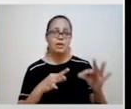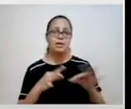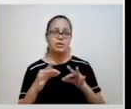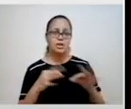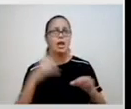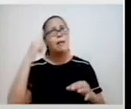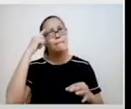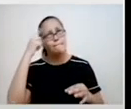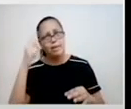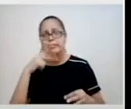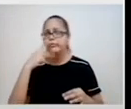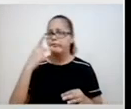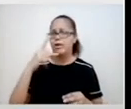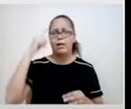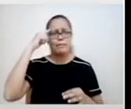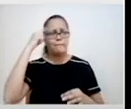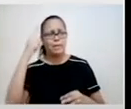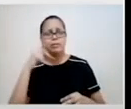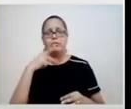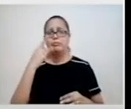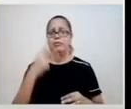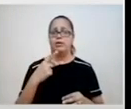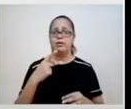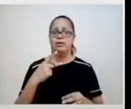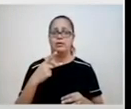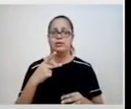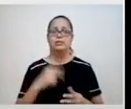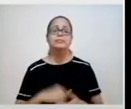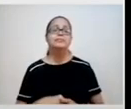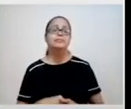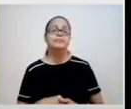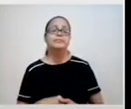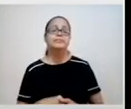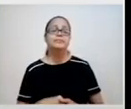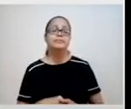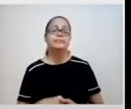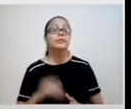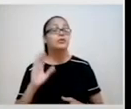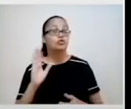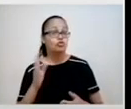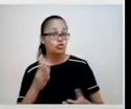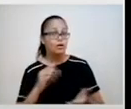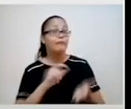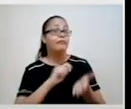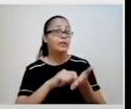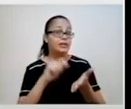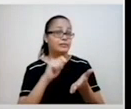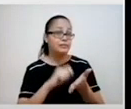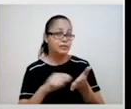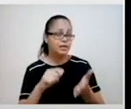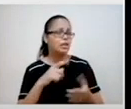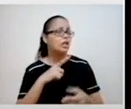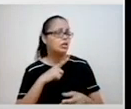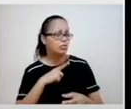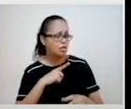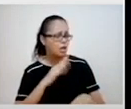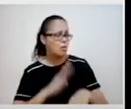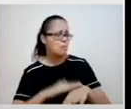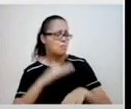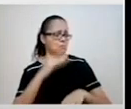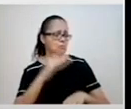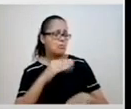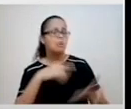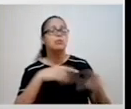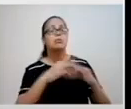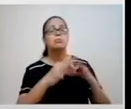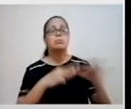fala, pensa e fala. Eu tenho frações de segundos aí para produzir o meu texto falado. Já a escrita, eu tenho um maior tempo de planejamento e execução,